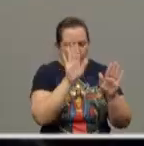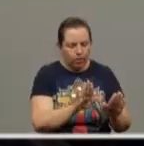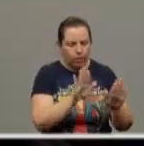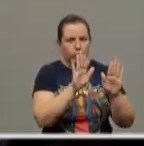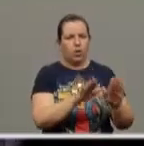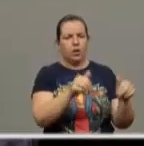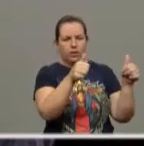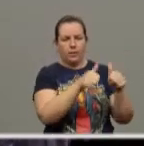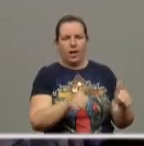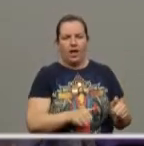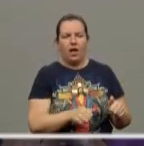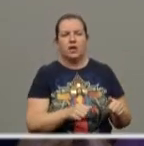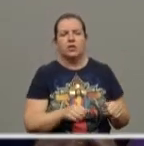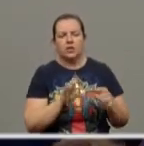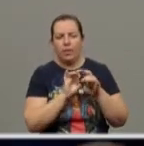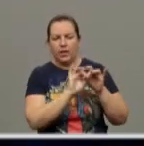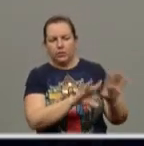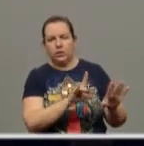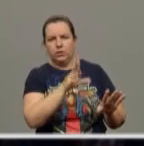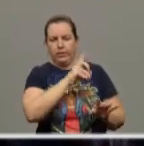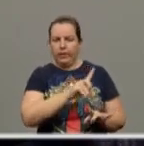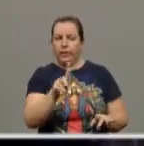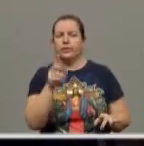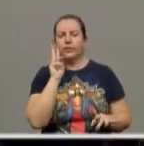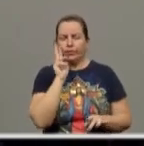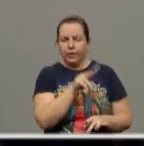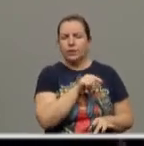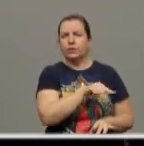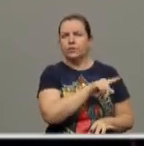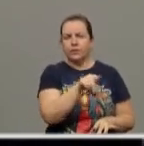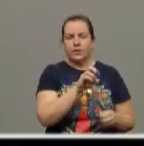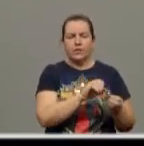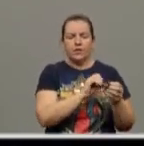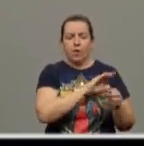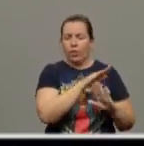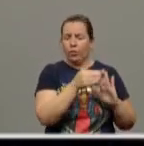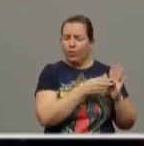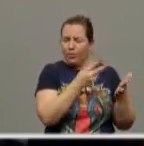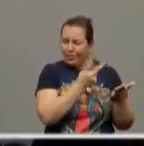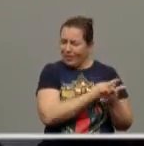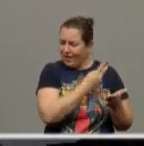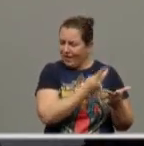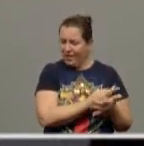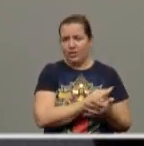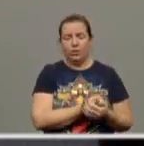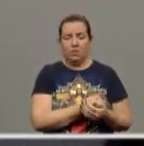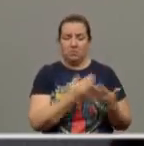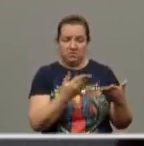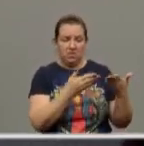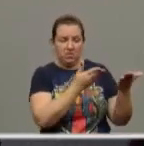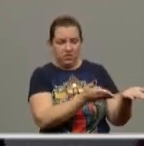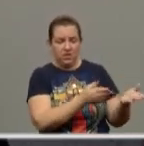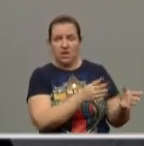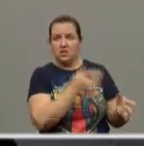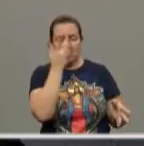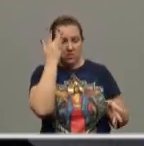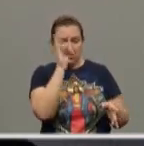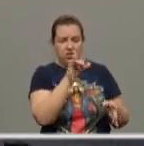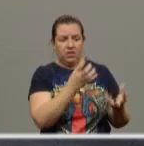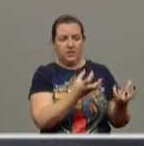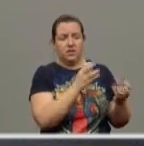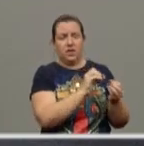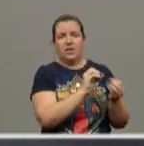estou vendo que vocês estão tendo uma vida pagã, eu estou vendo aí, olha, quanto a vocês, eu não sei que jeito que vocês querem